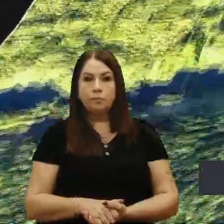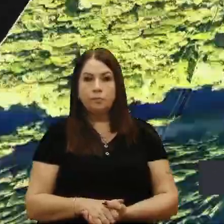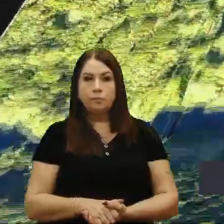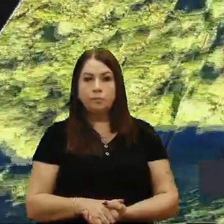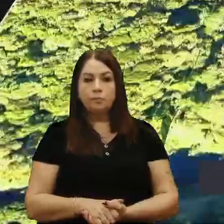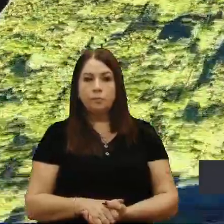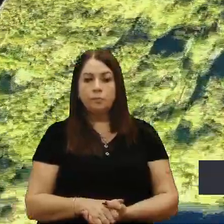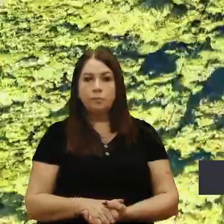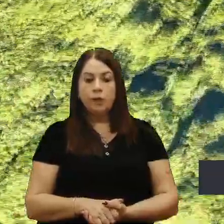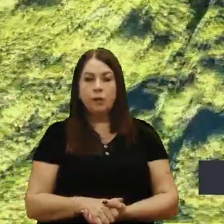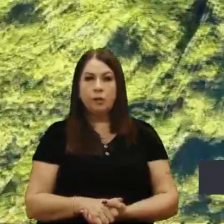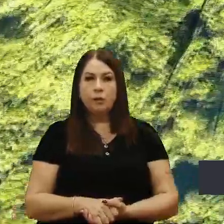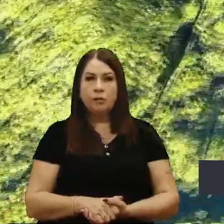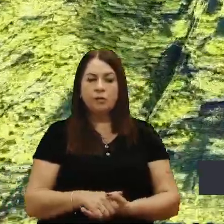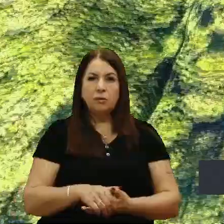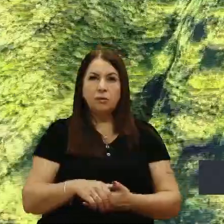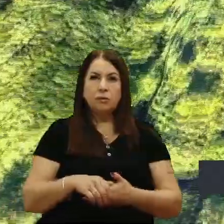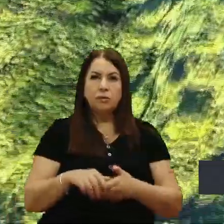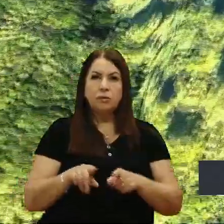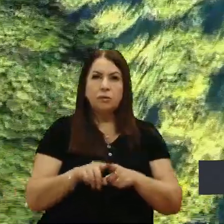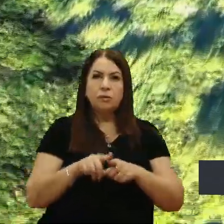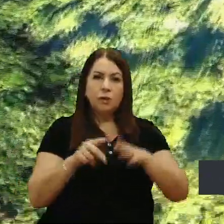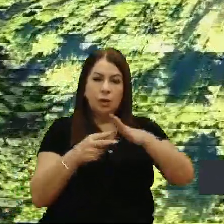a ponte do Rio Tega.